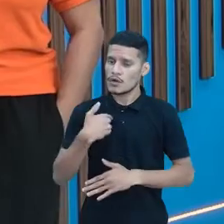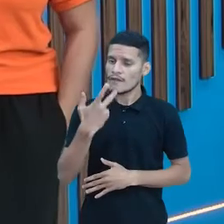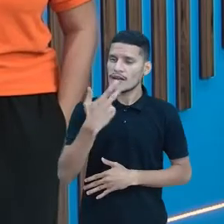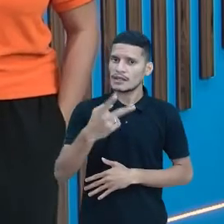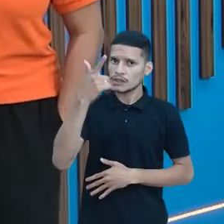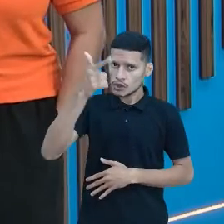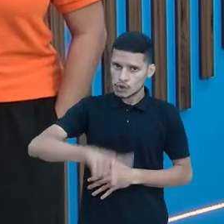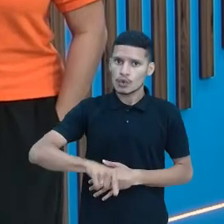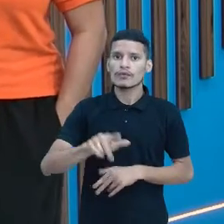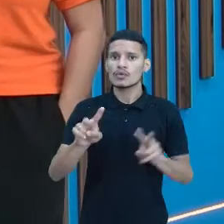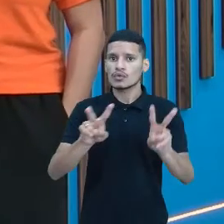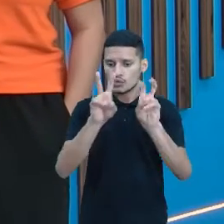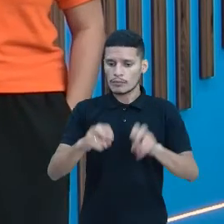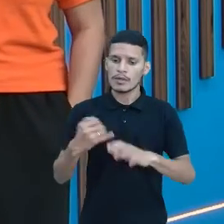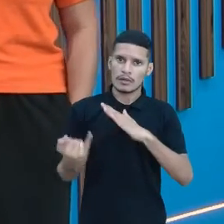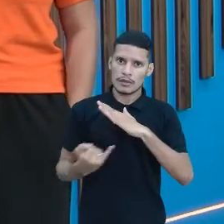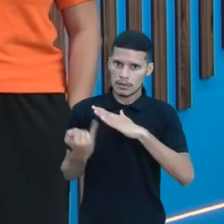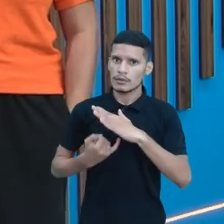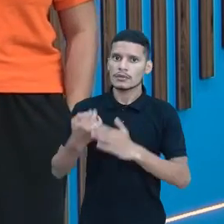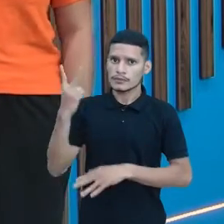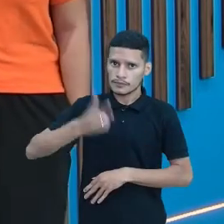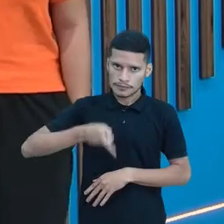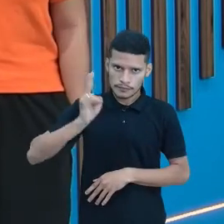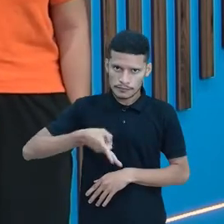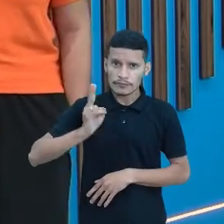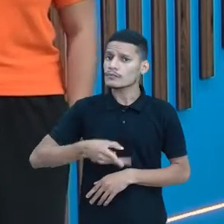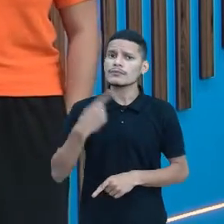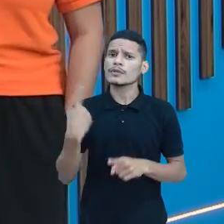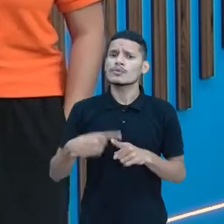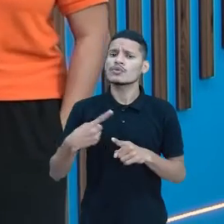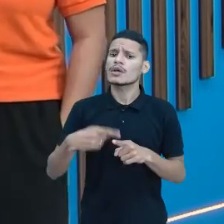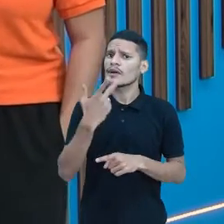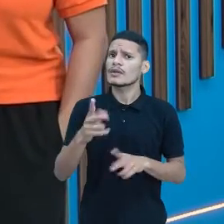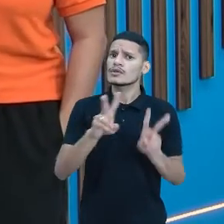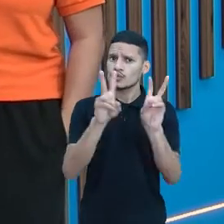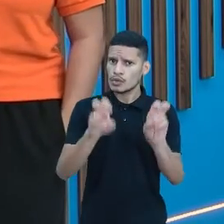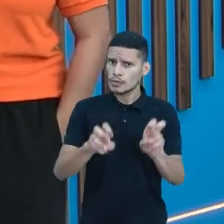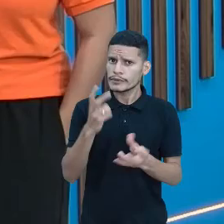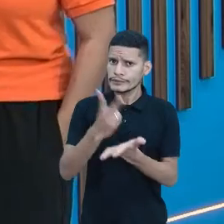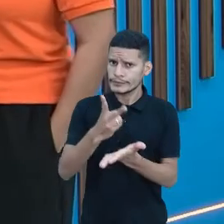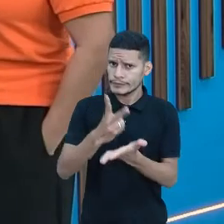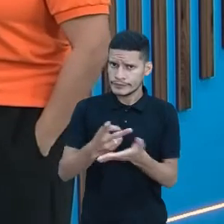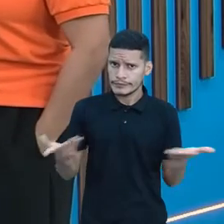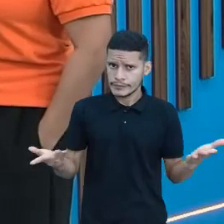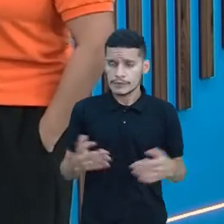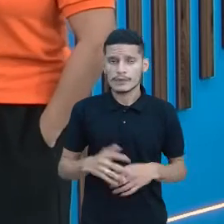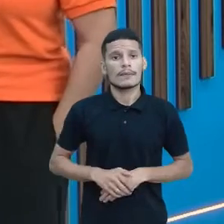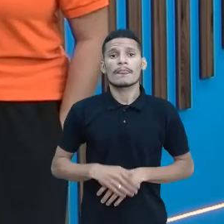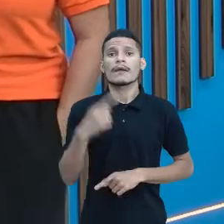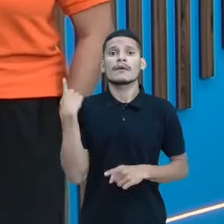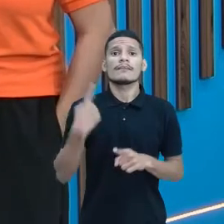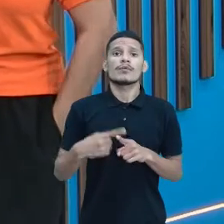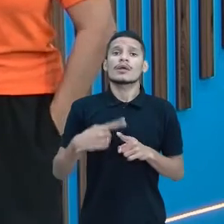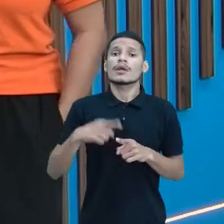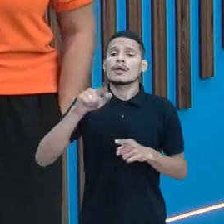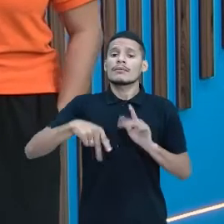nessa tecla constantemente. E eu digo, por que eu estou batendo nessa tecla tanto?